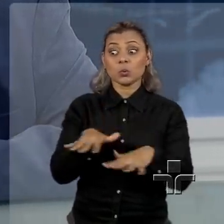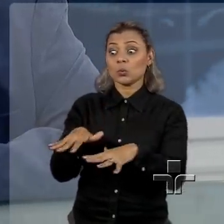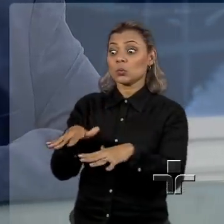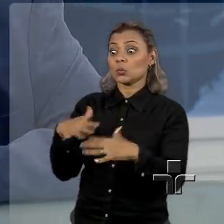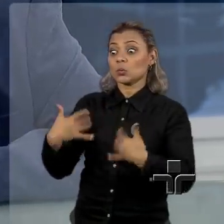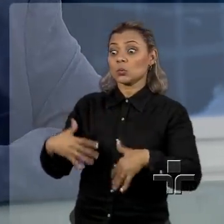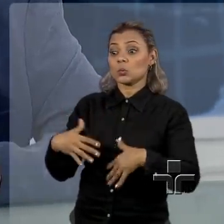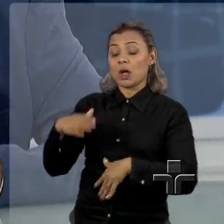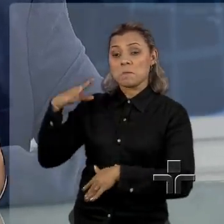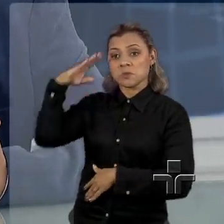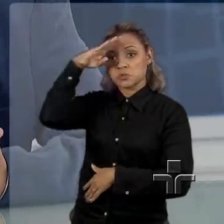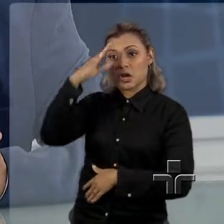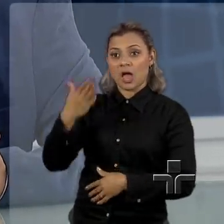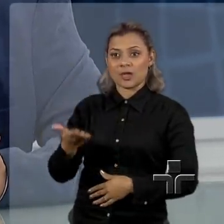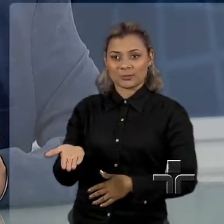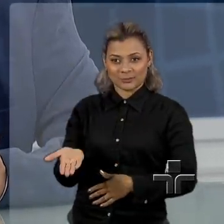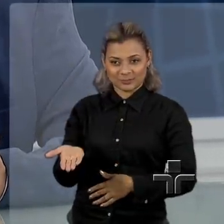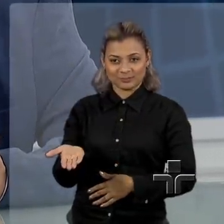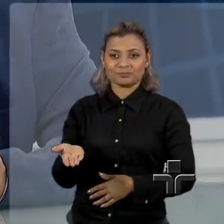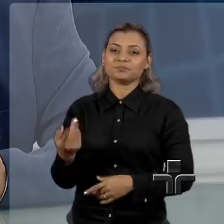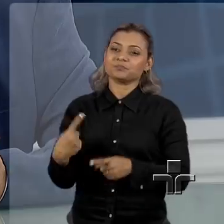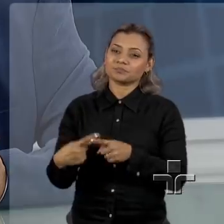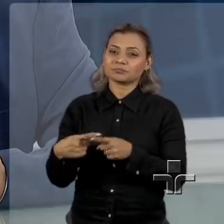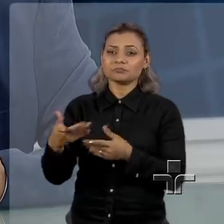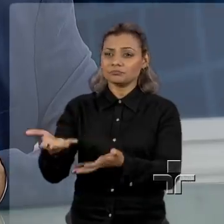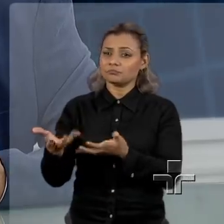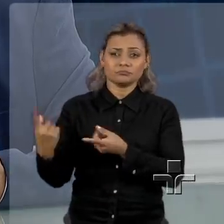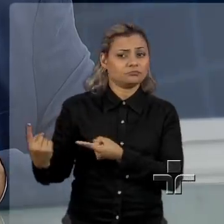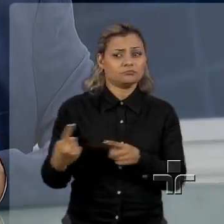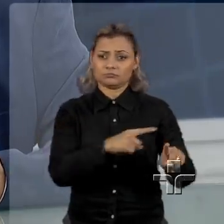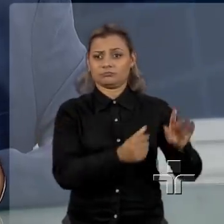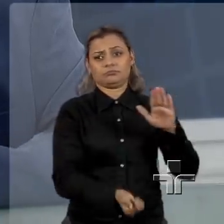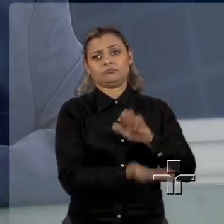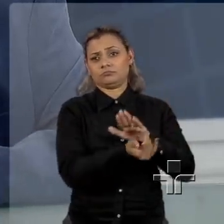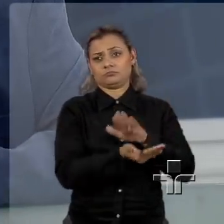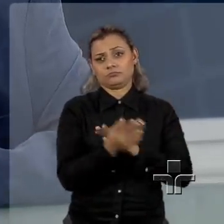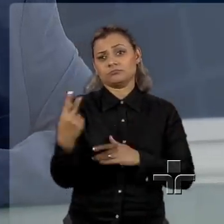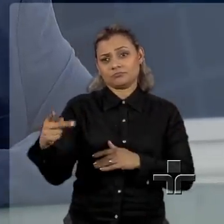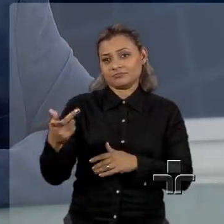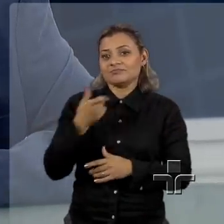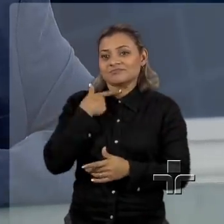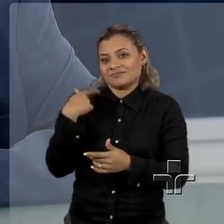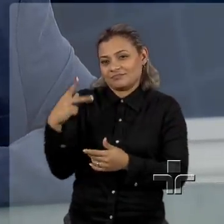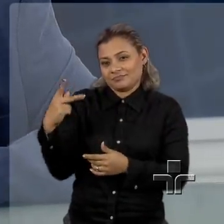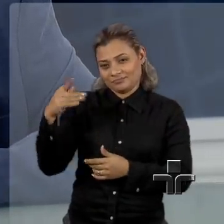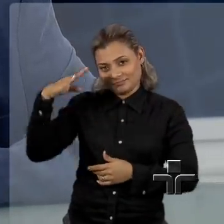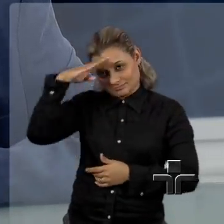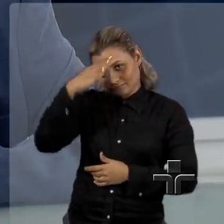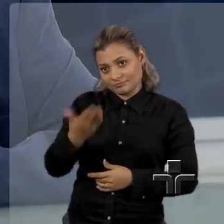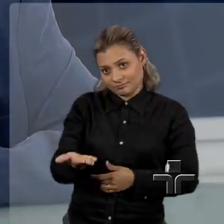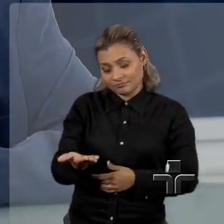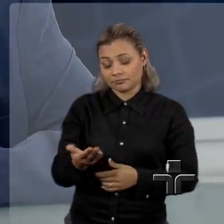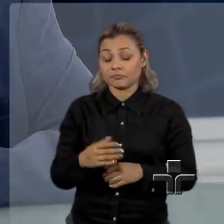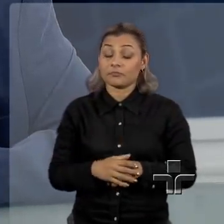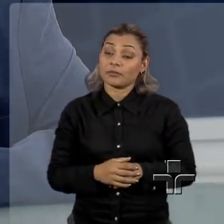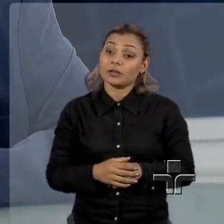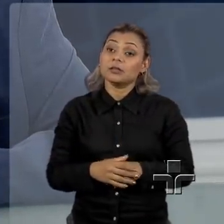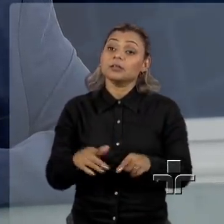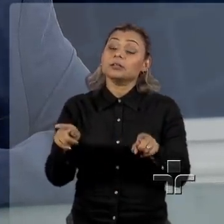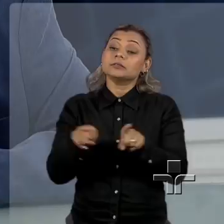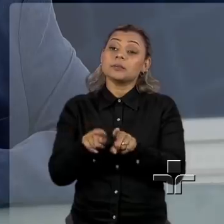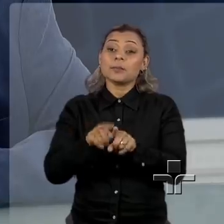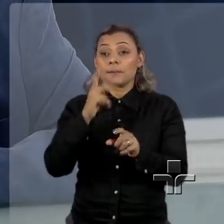é identificado com esse combate à corrupção na sua campanha e tal. Outros acham que isso pode